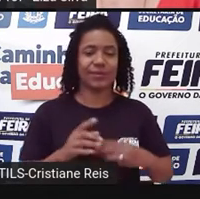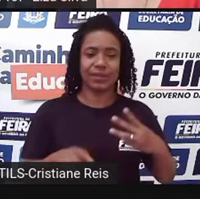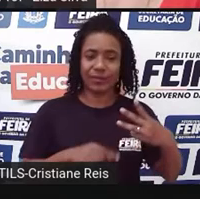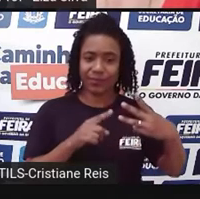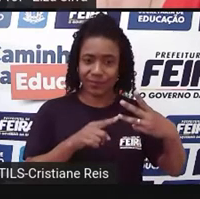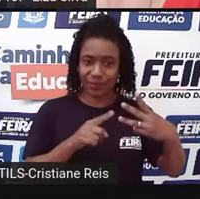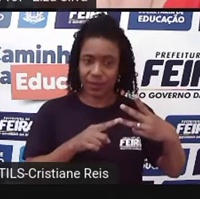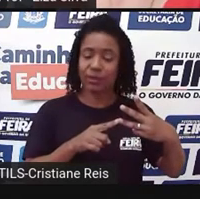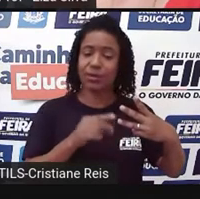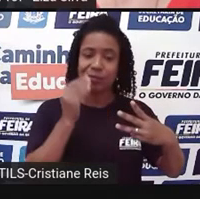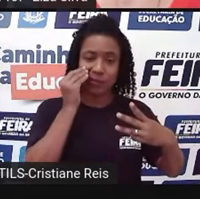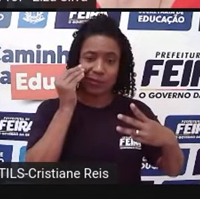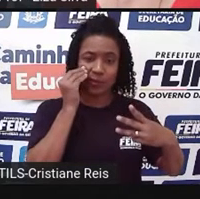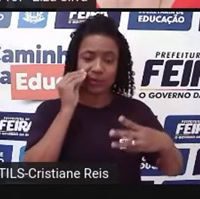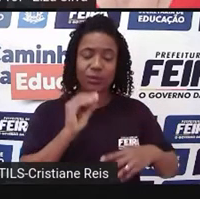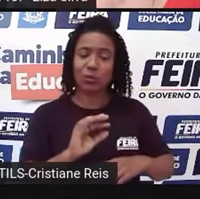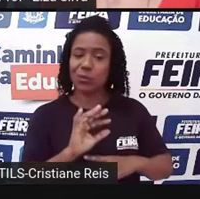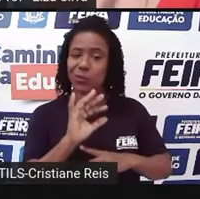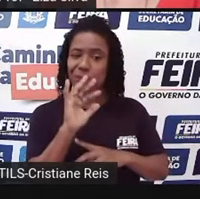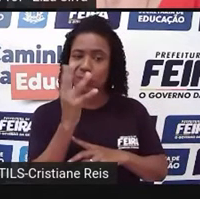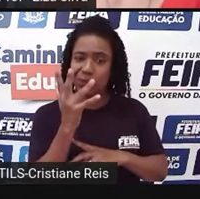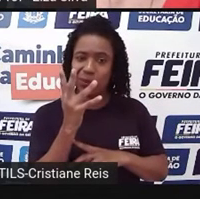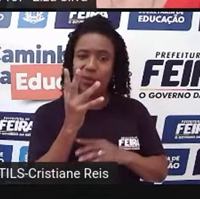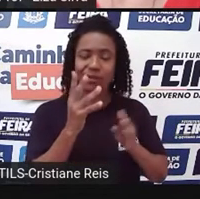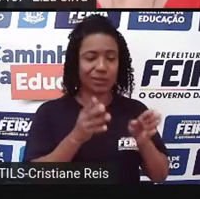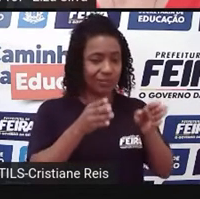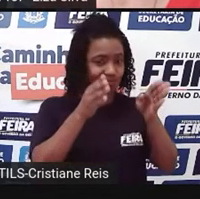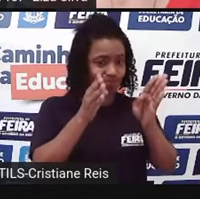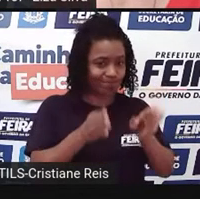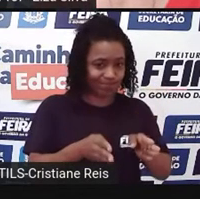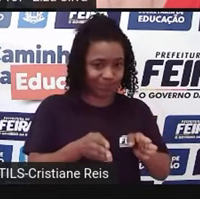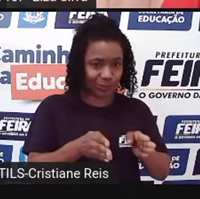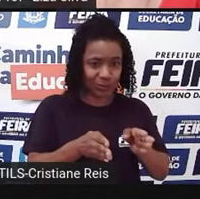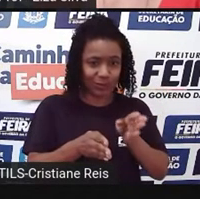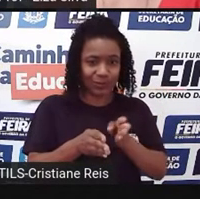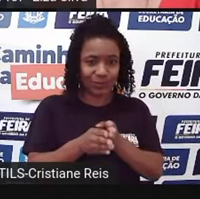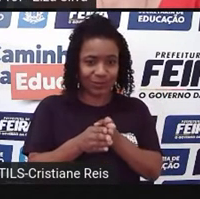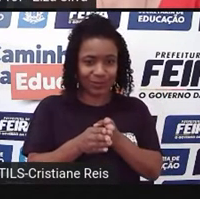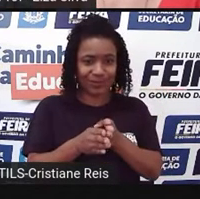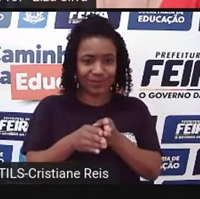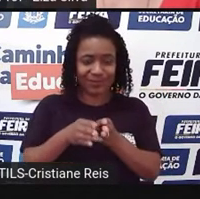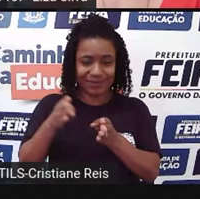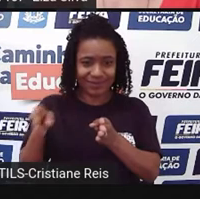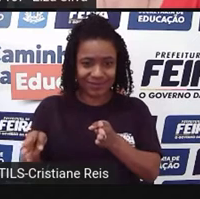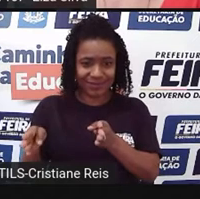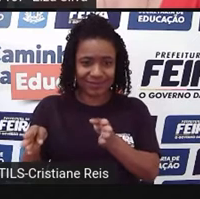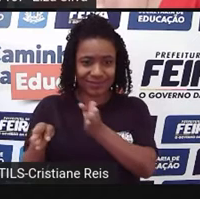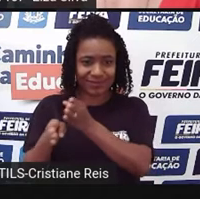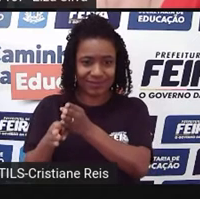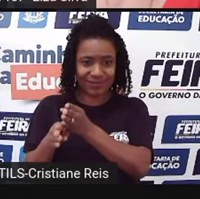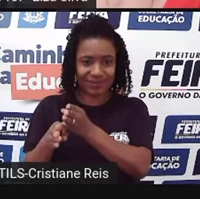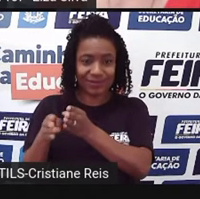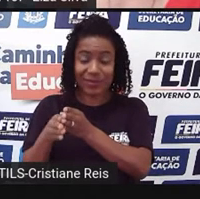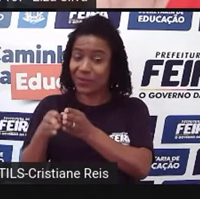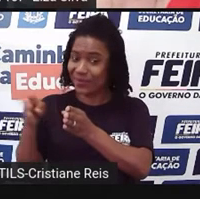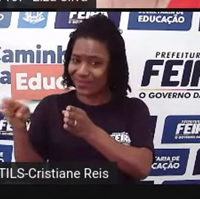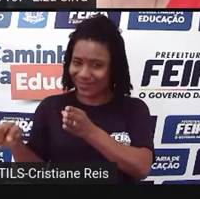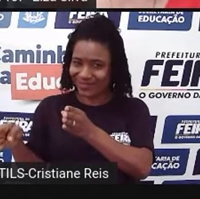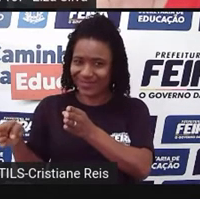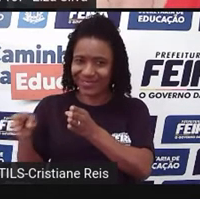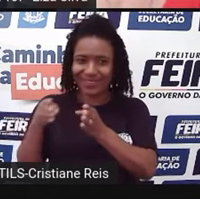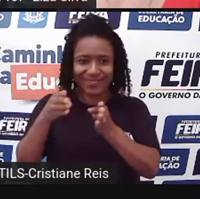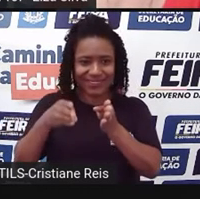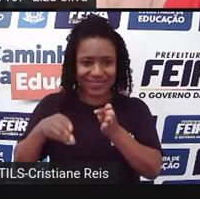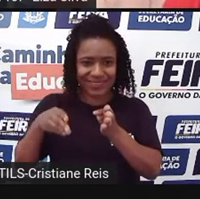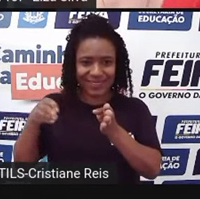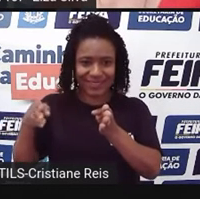eventos são indicados por pontos o Barras numa linha que a gente vai ver logo mais ok se o